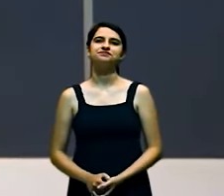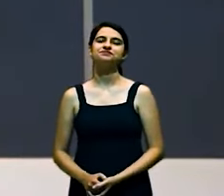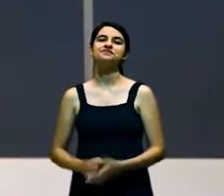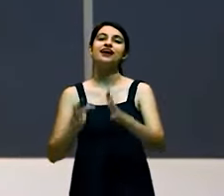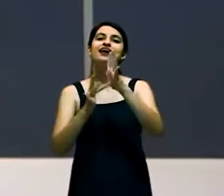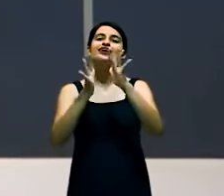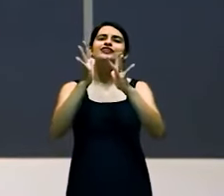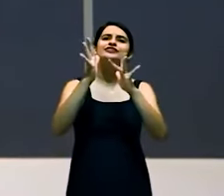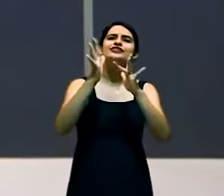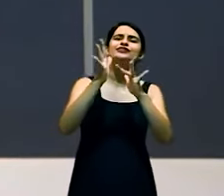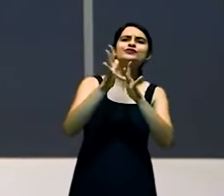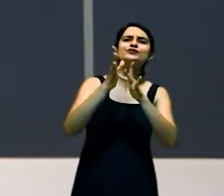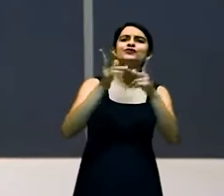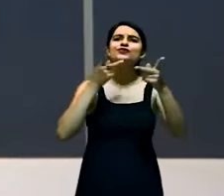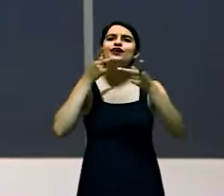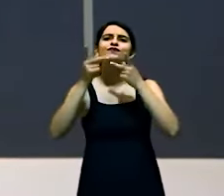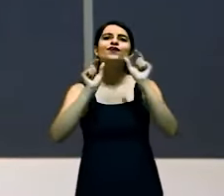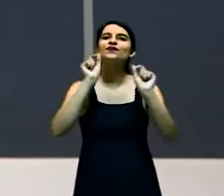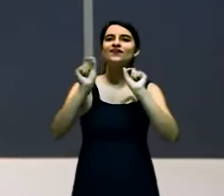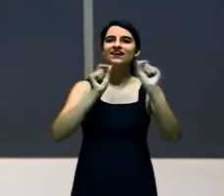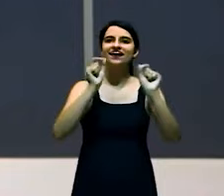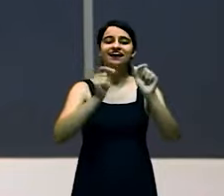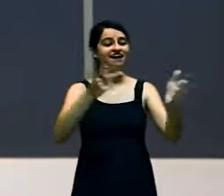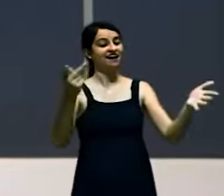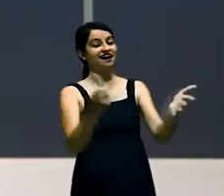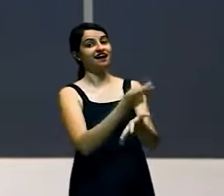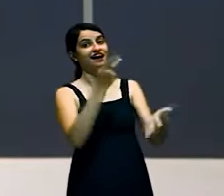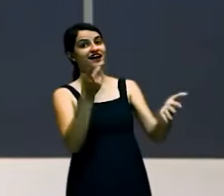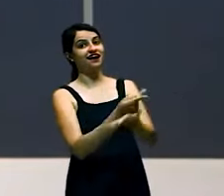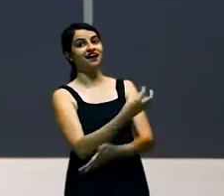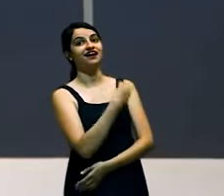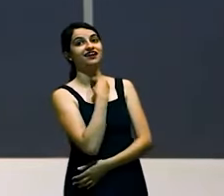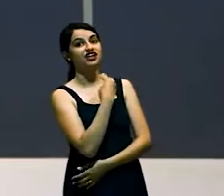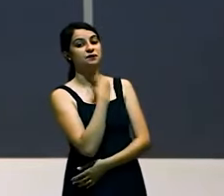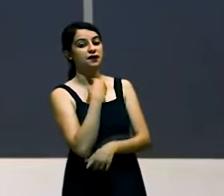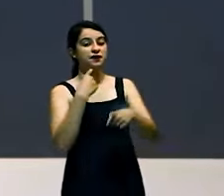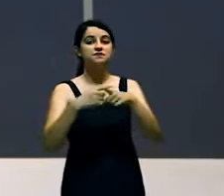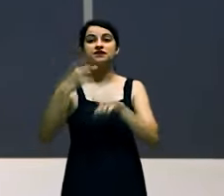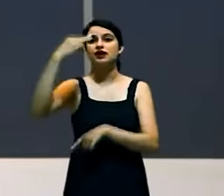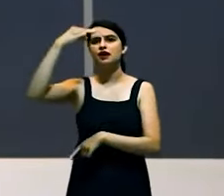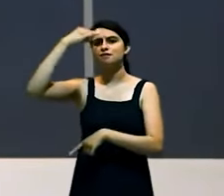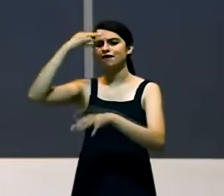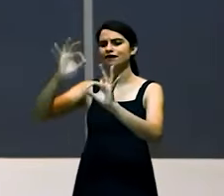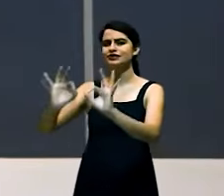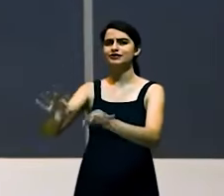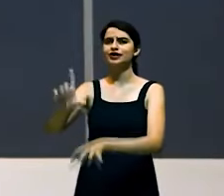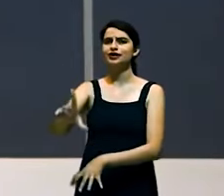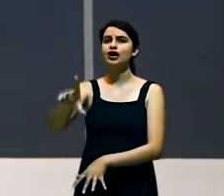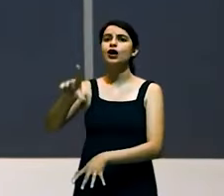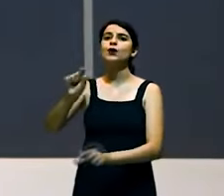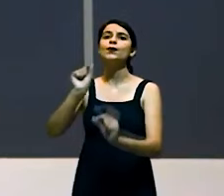Jesus está dizendo: Marta, você está errada. Maria escolheu a boa parte, Maria escolheu ficar aos